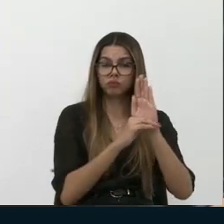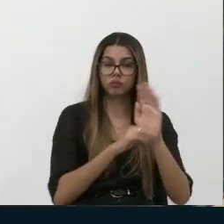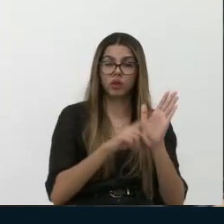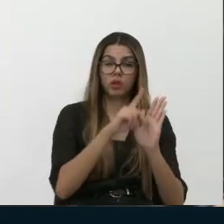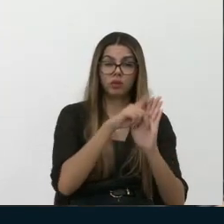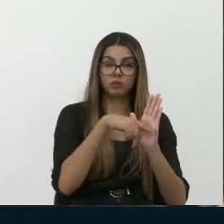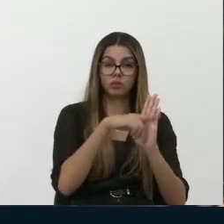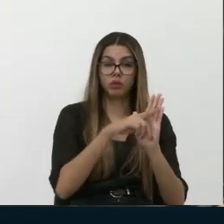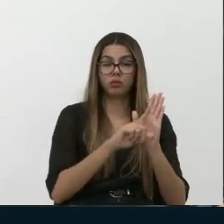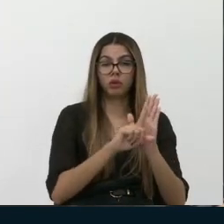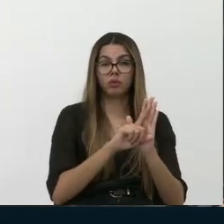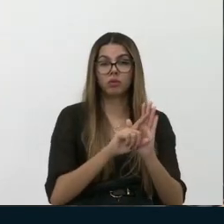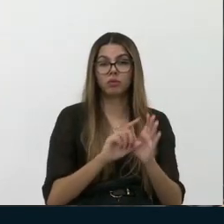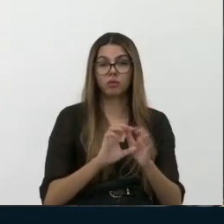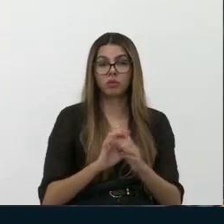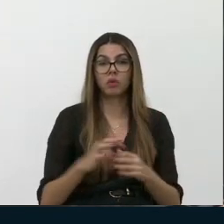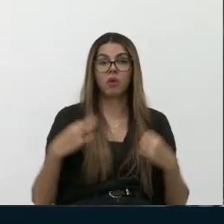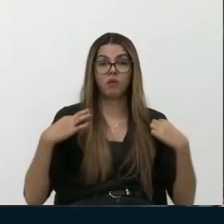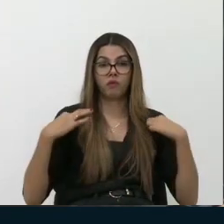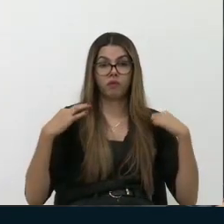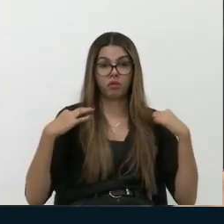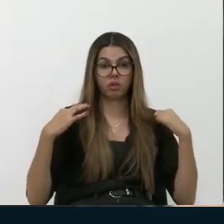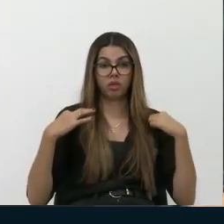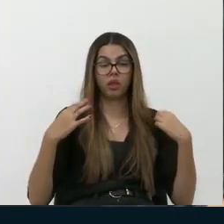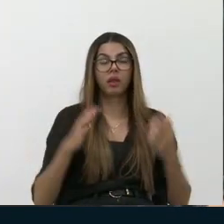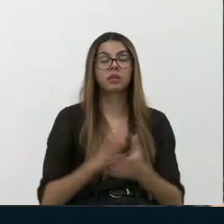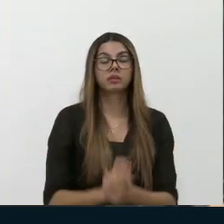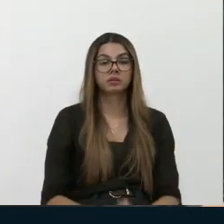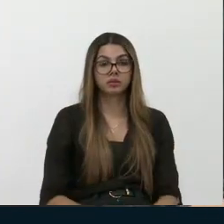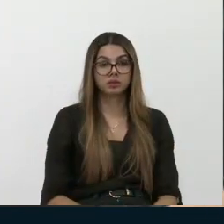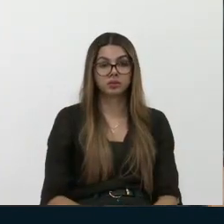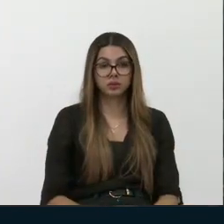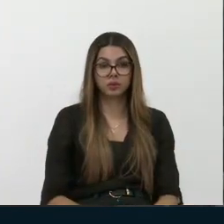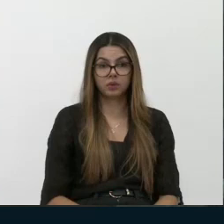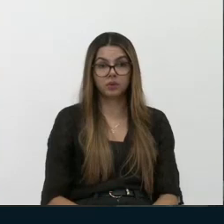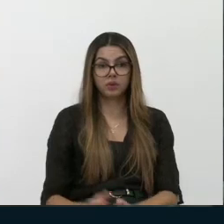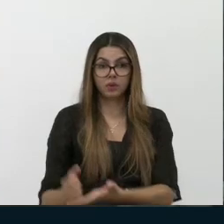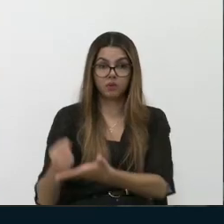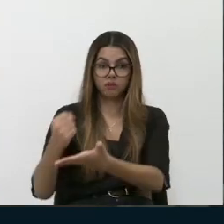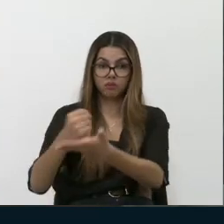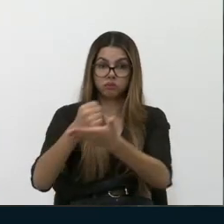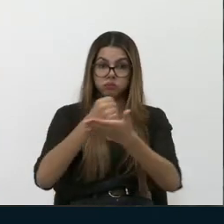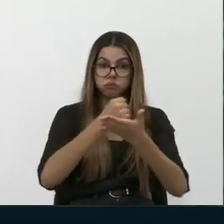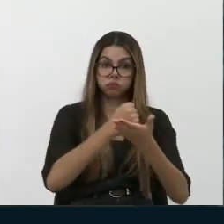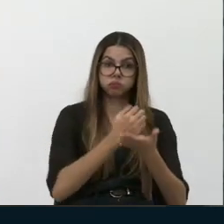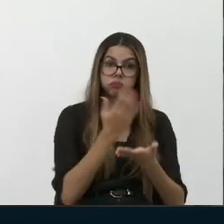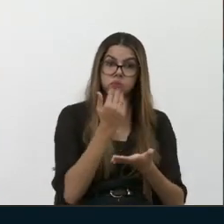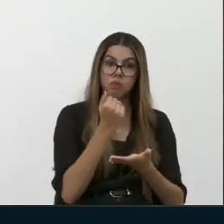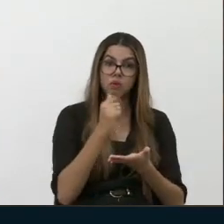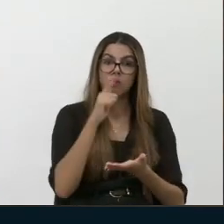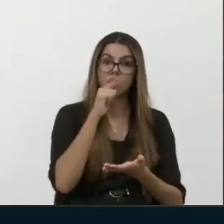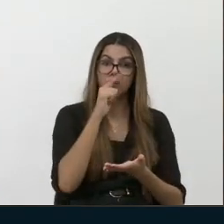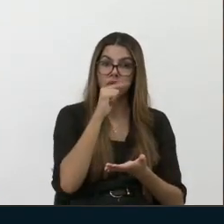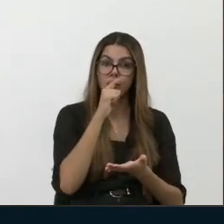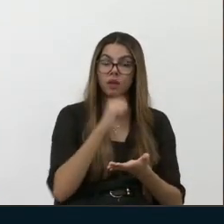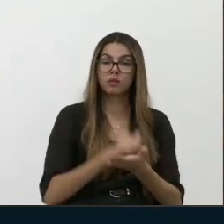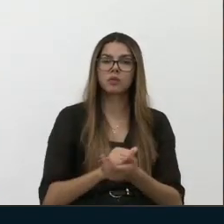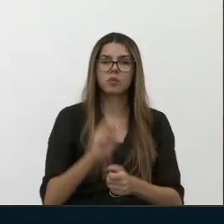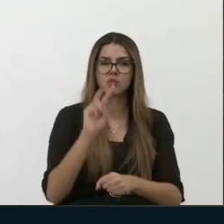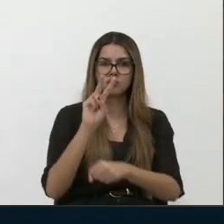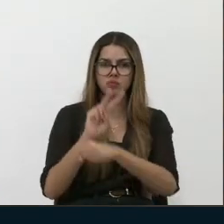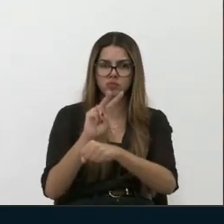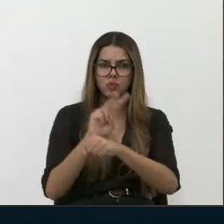mão de obra voluntária. A CUFA Guarulhos irá receber os donativos arrecadados, realizar a prestação de contas e cuidar